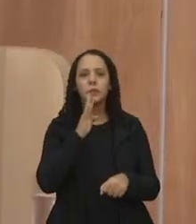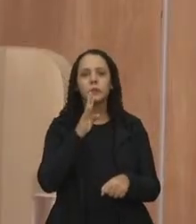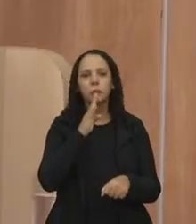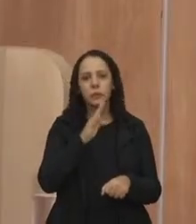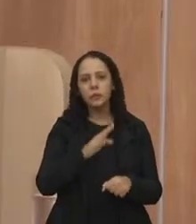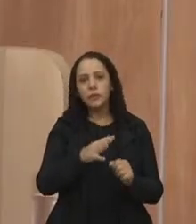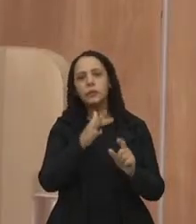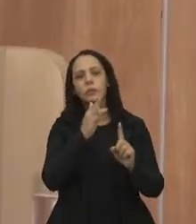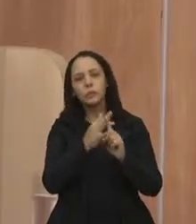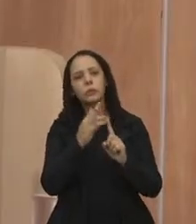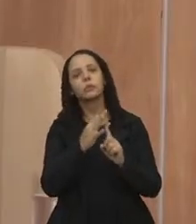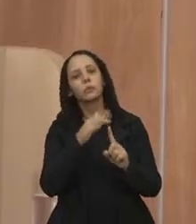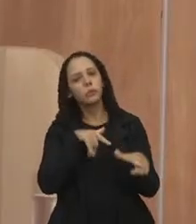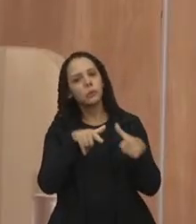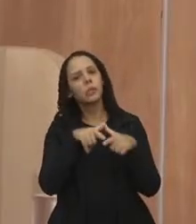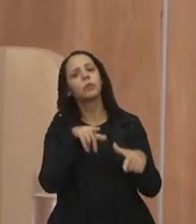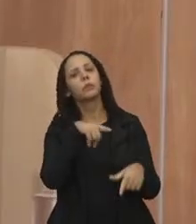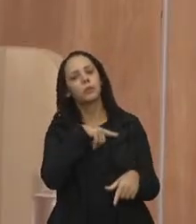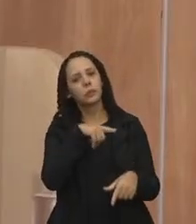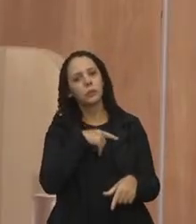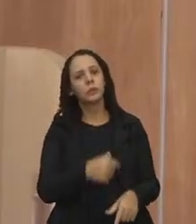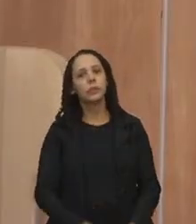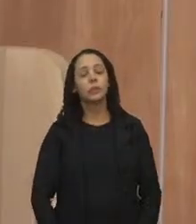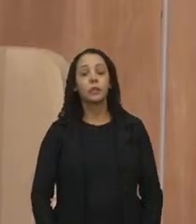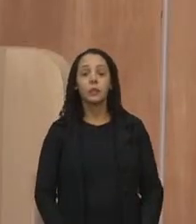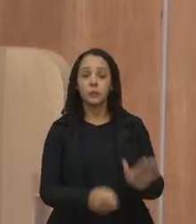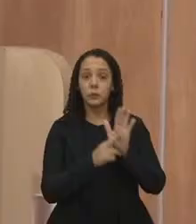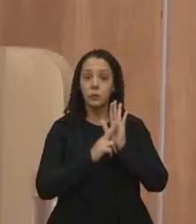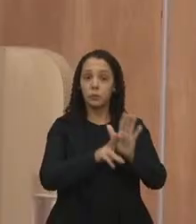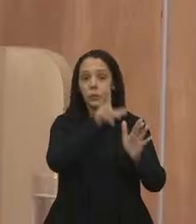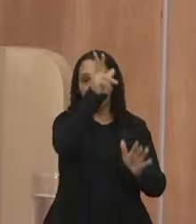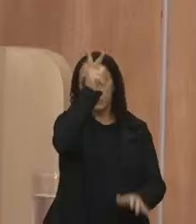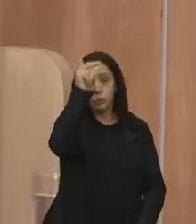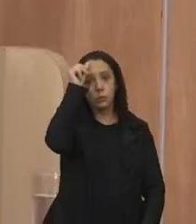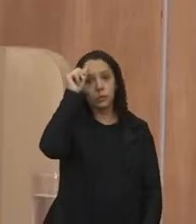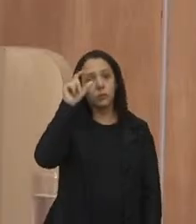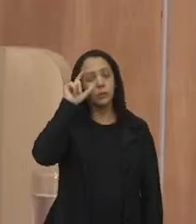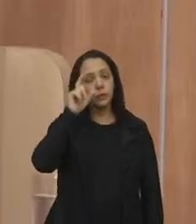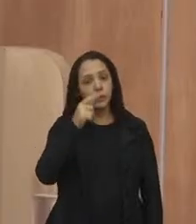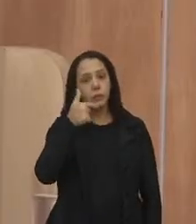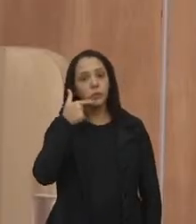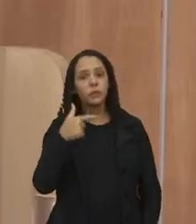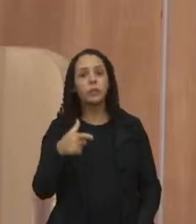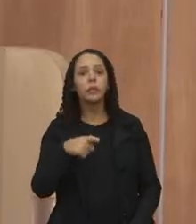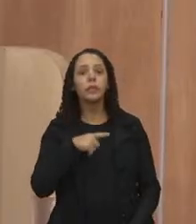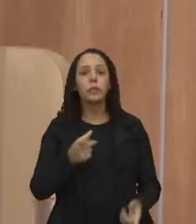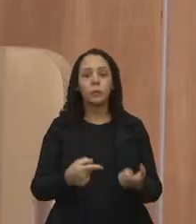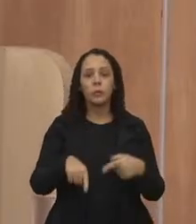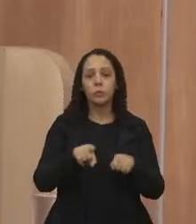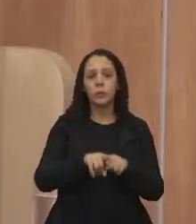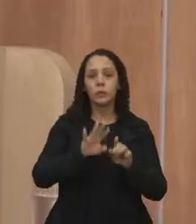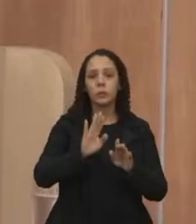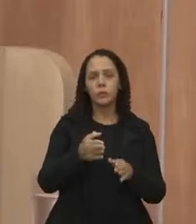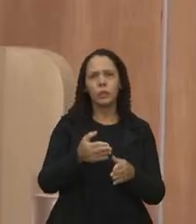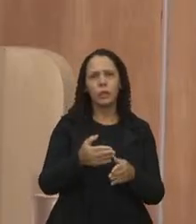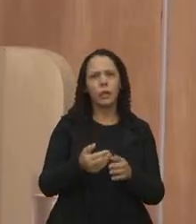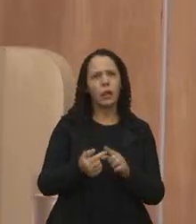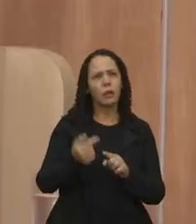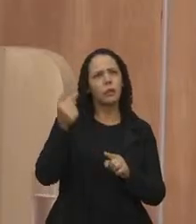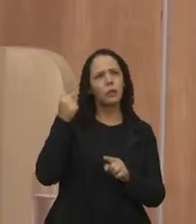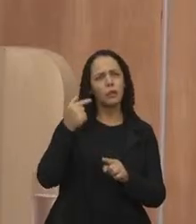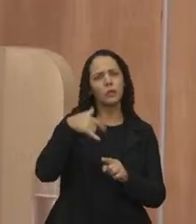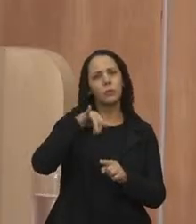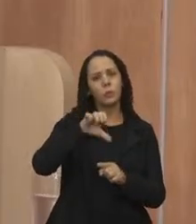trabalhos, e em nome aqui do prefeito, da Prefeitura Municipal, que tem uma parceria já desde o prefeito Isaías, que foi